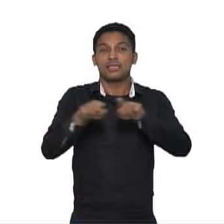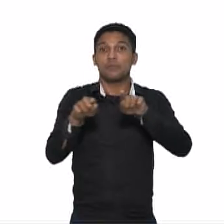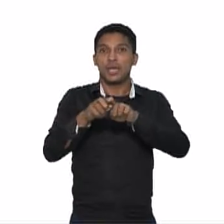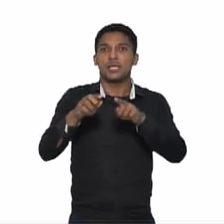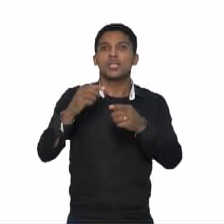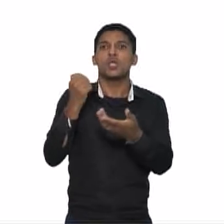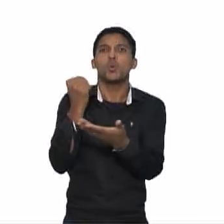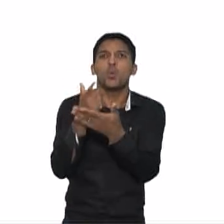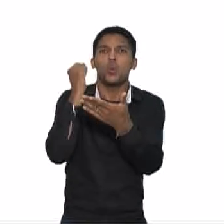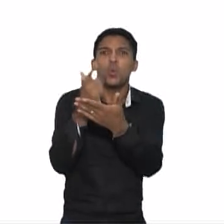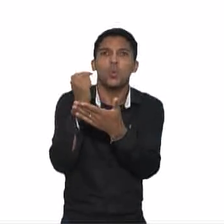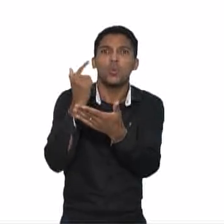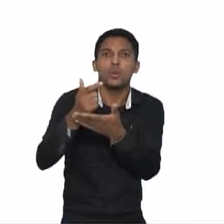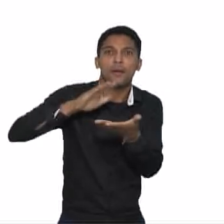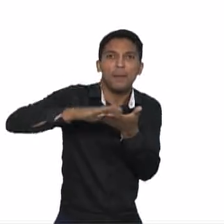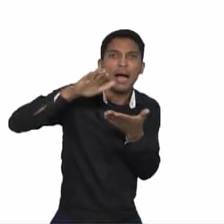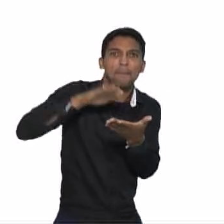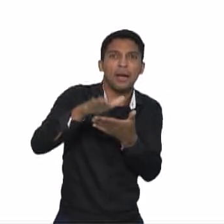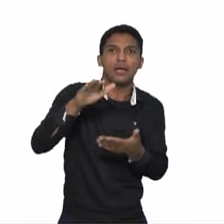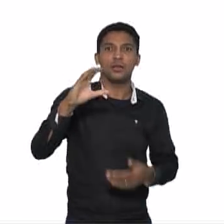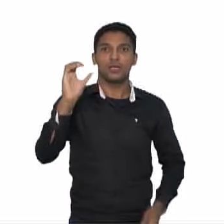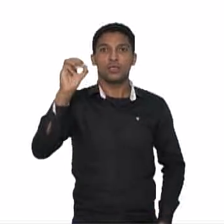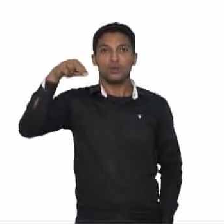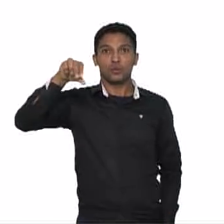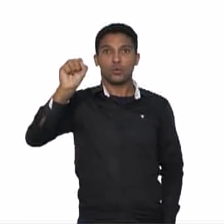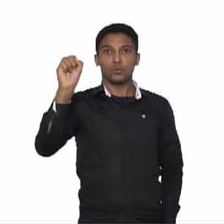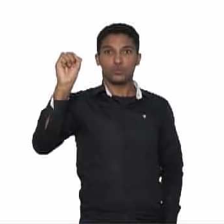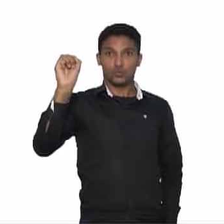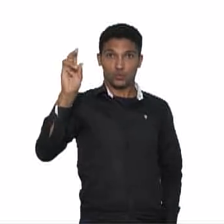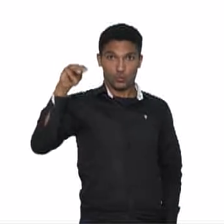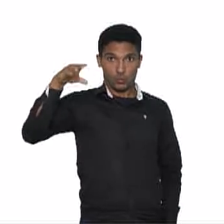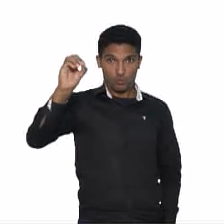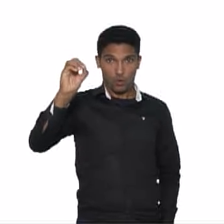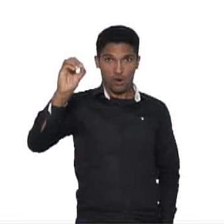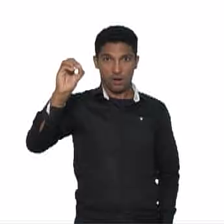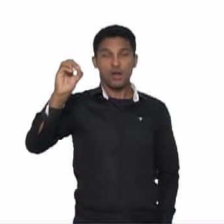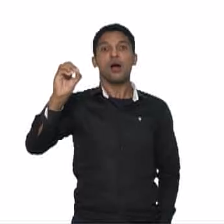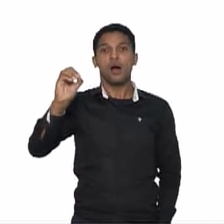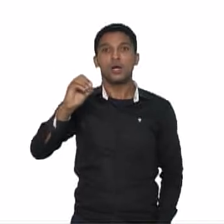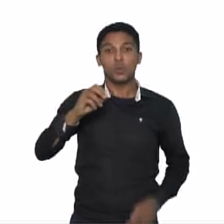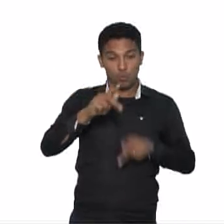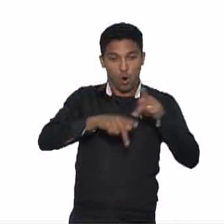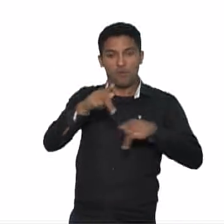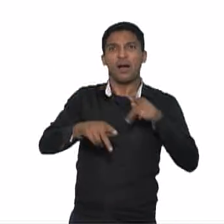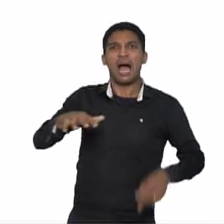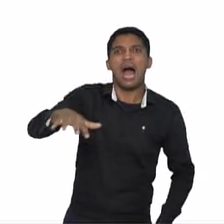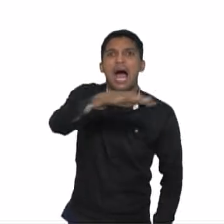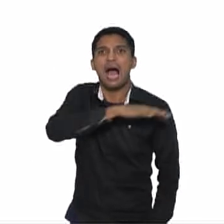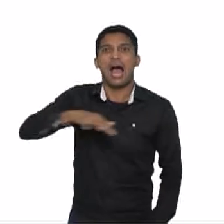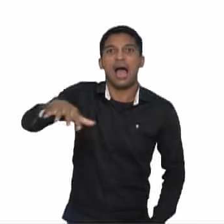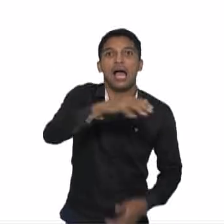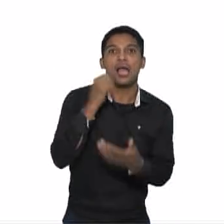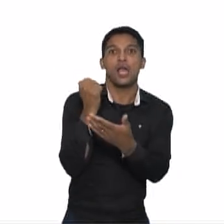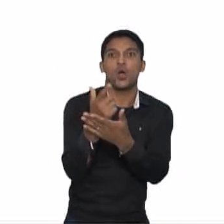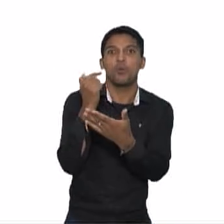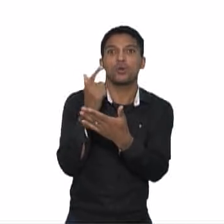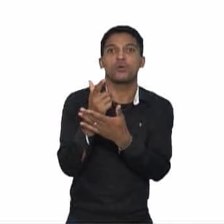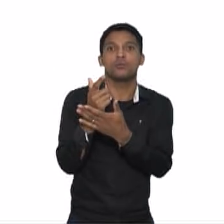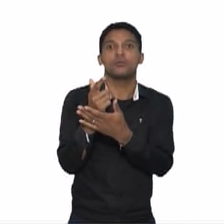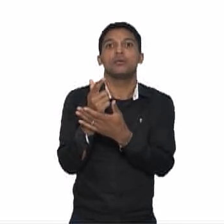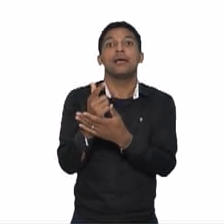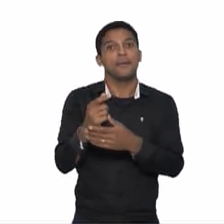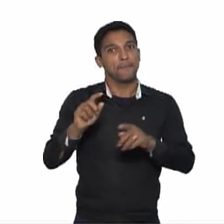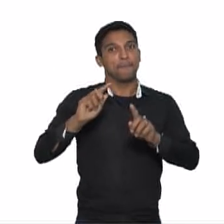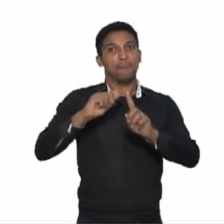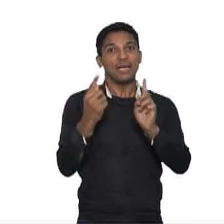tem degradado habitats através da destruição de espécies da flora e da fauna, comprometendo parte das